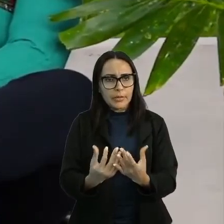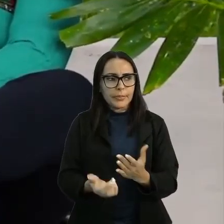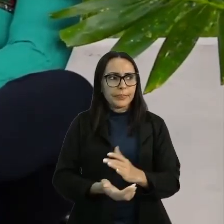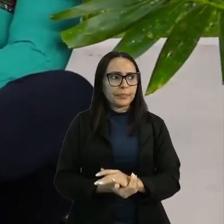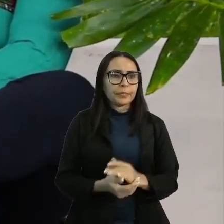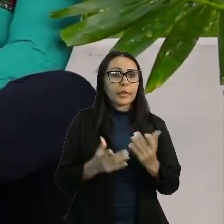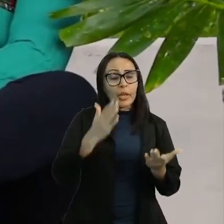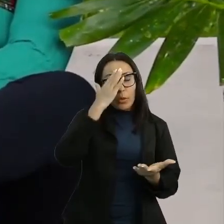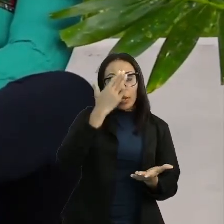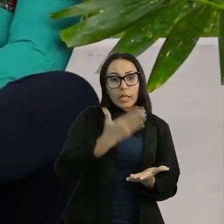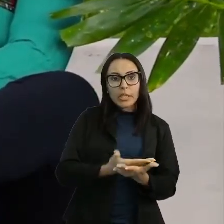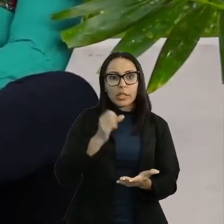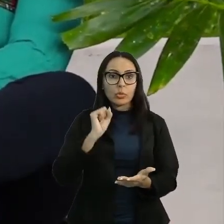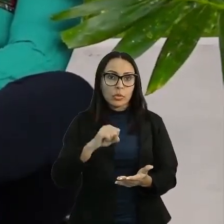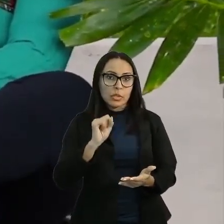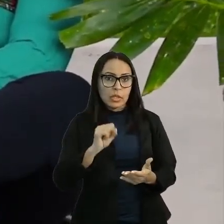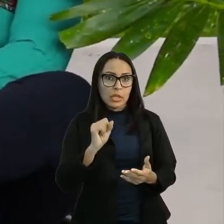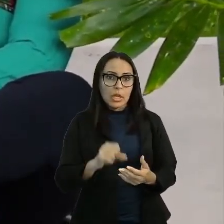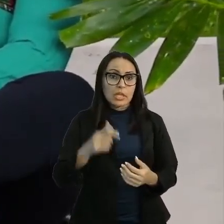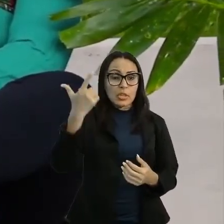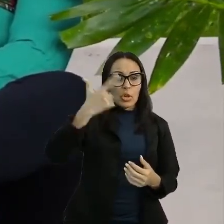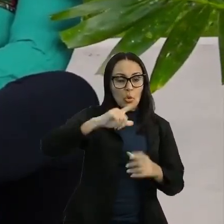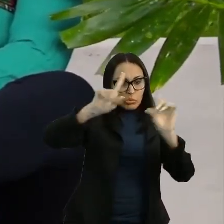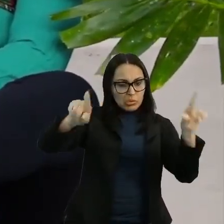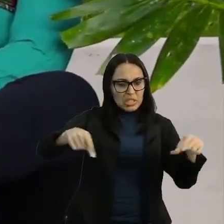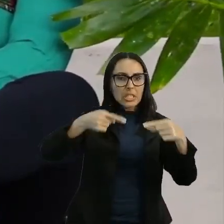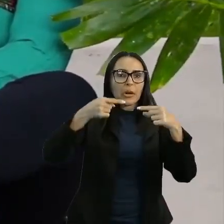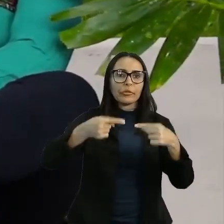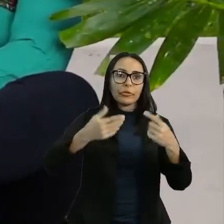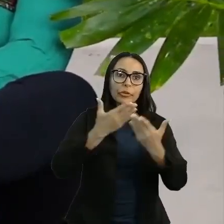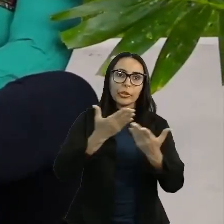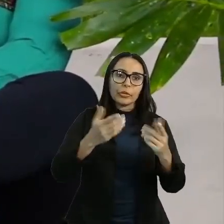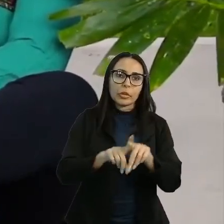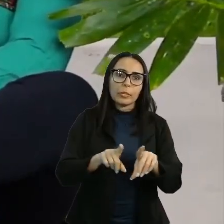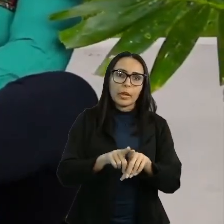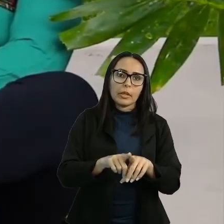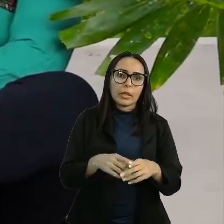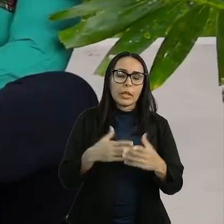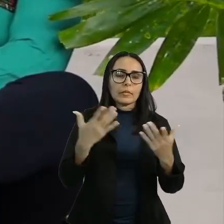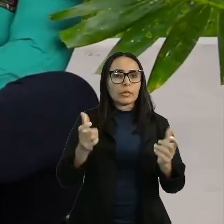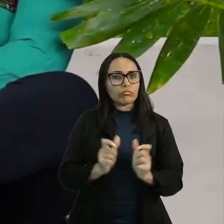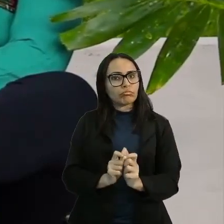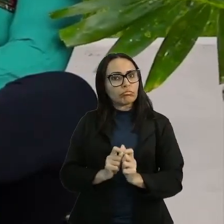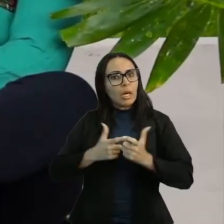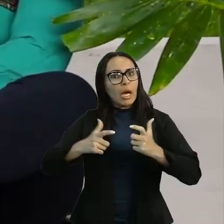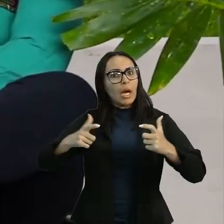uma corrente, uma espécie de um rosário, o Guruzal, e aí ele disse que todos os dias teria que ser rezado?